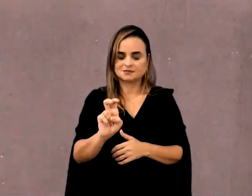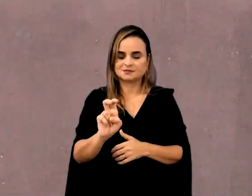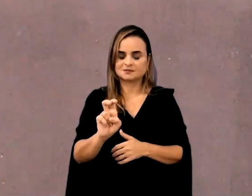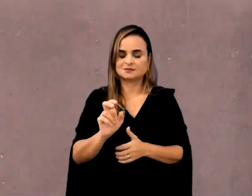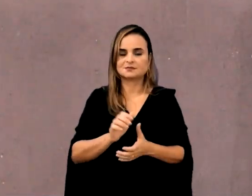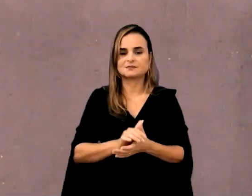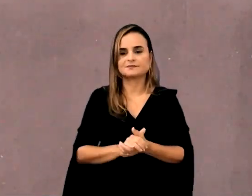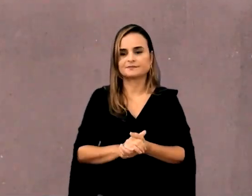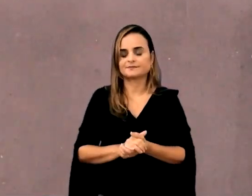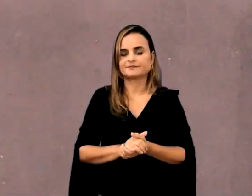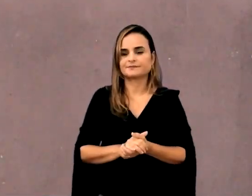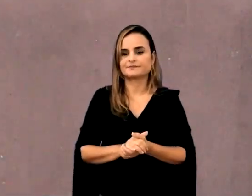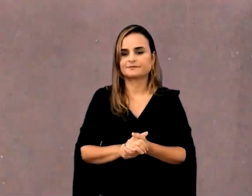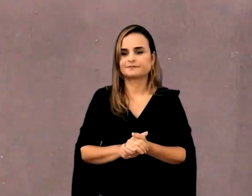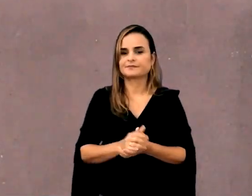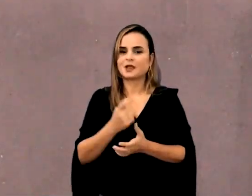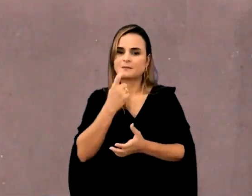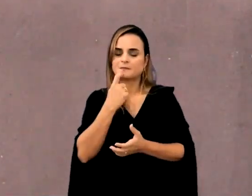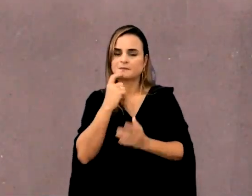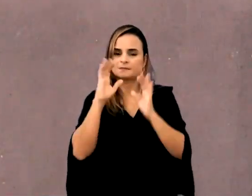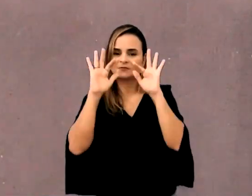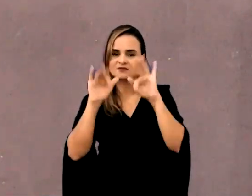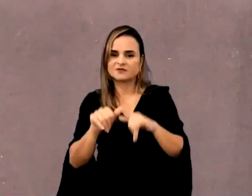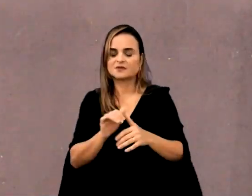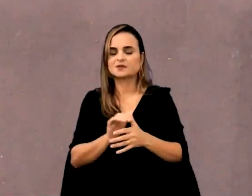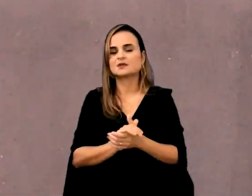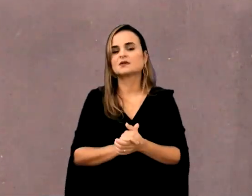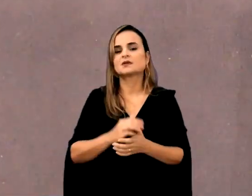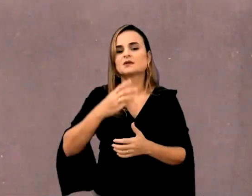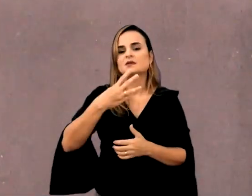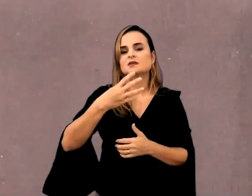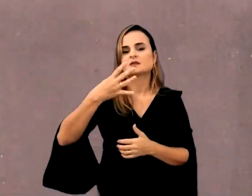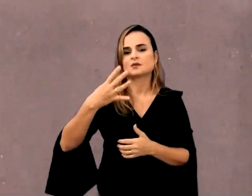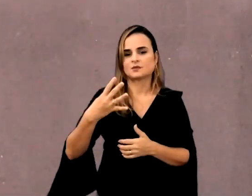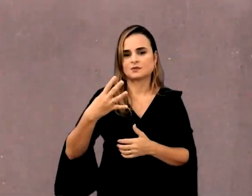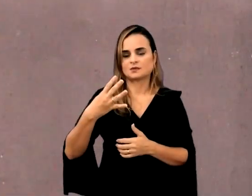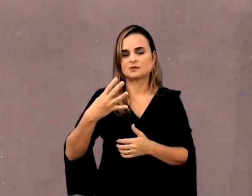encerrar esse momento aqui, Salmo 34, 15.